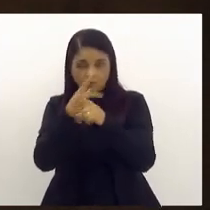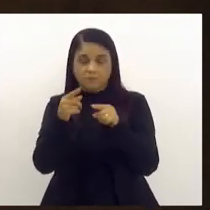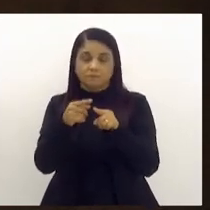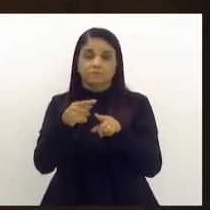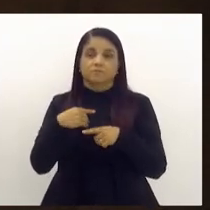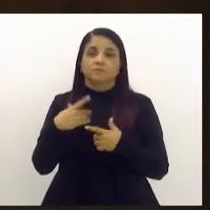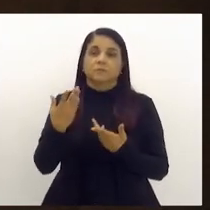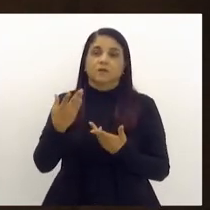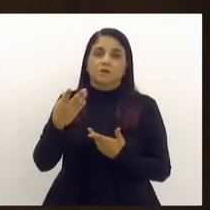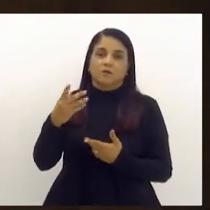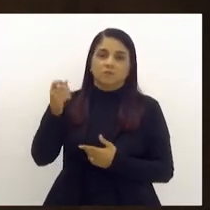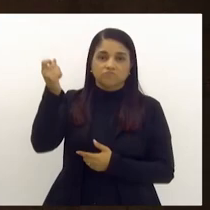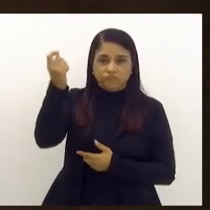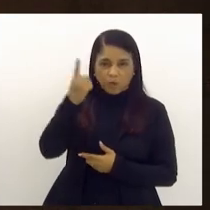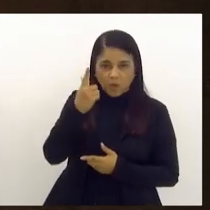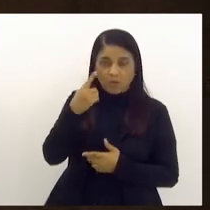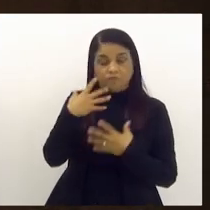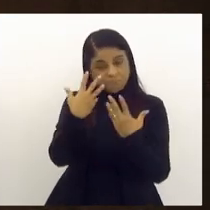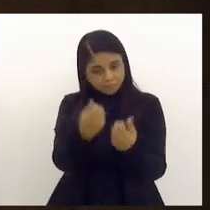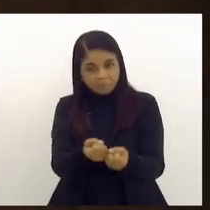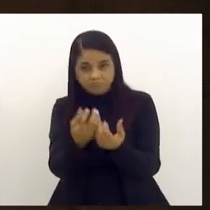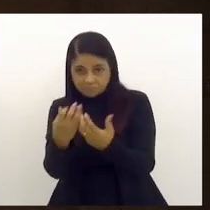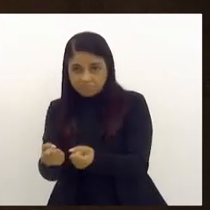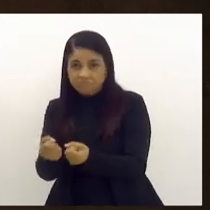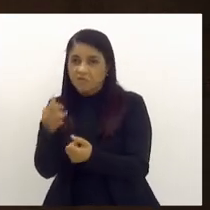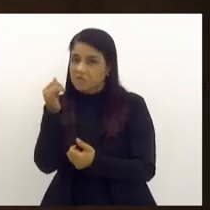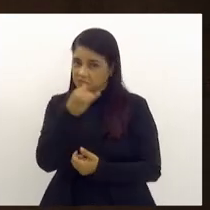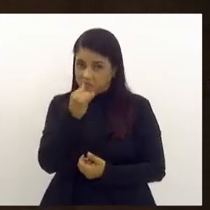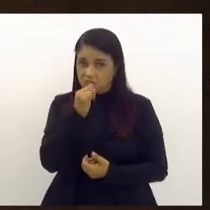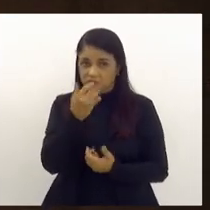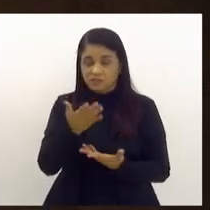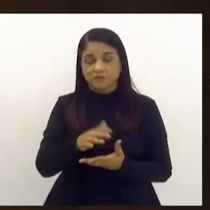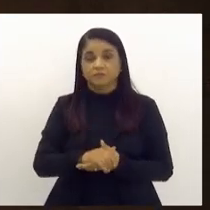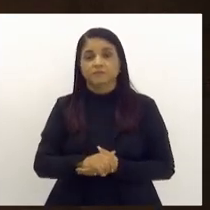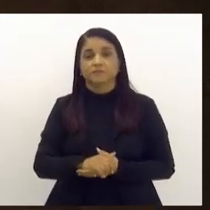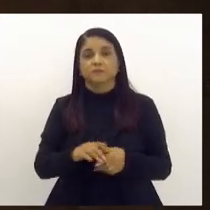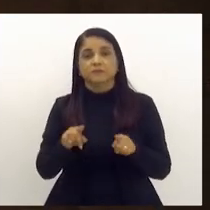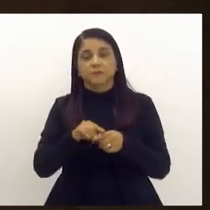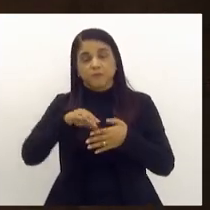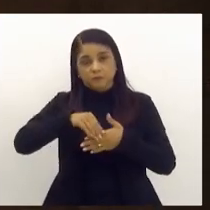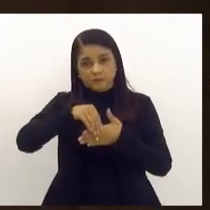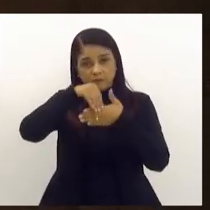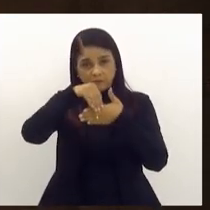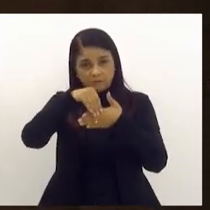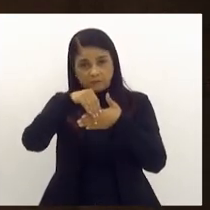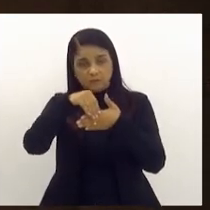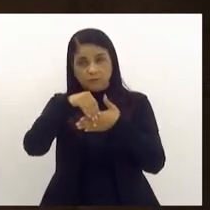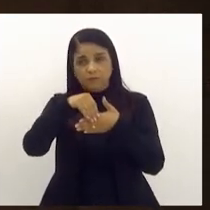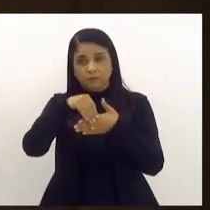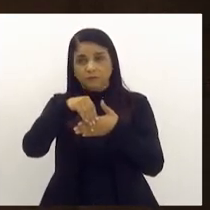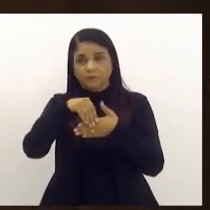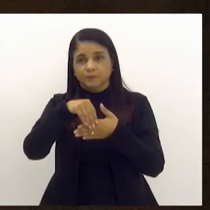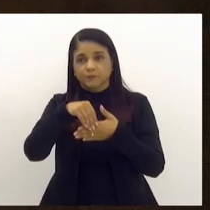acatado. Mas também foi acatado no inciso...